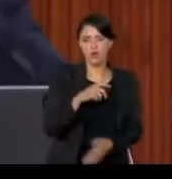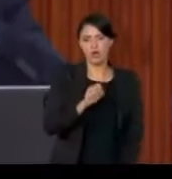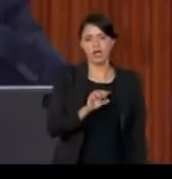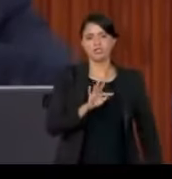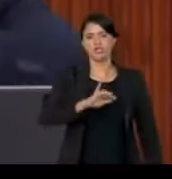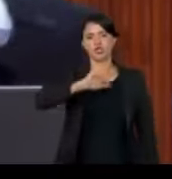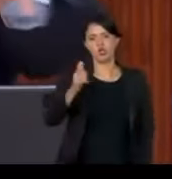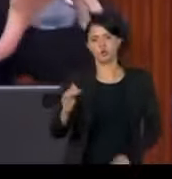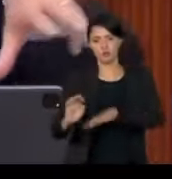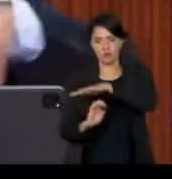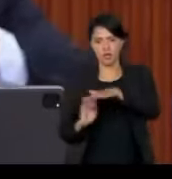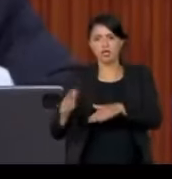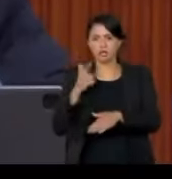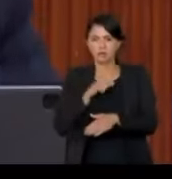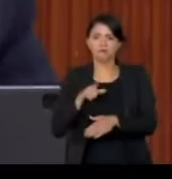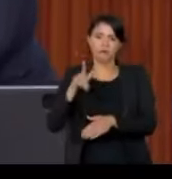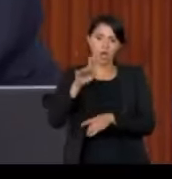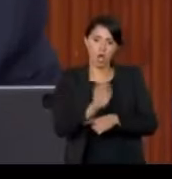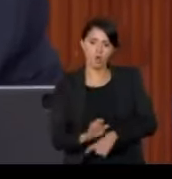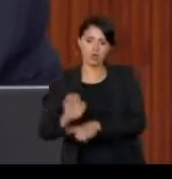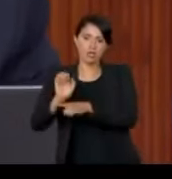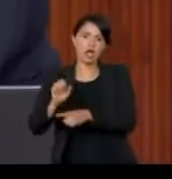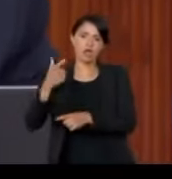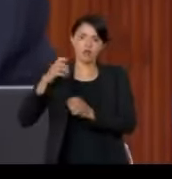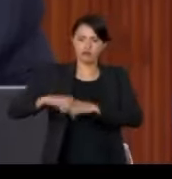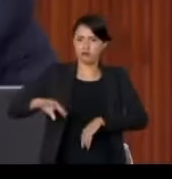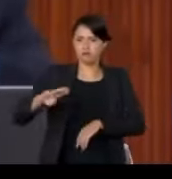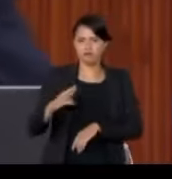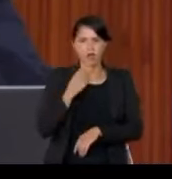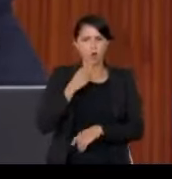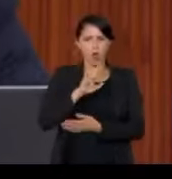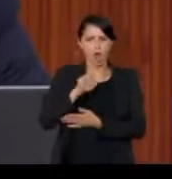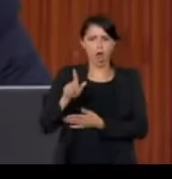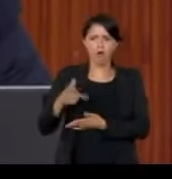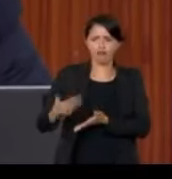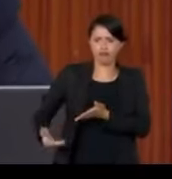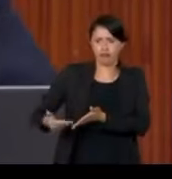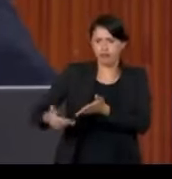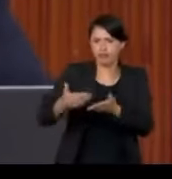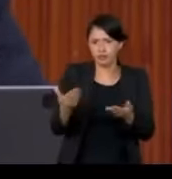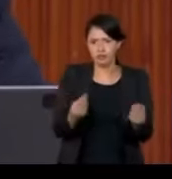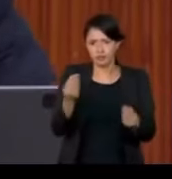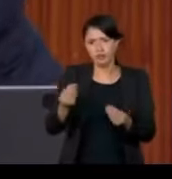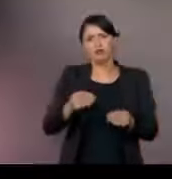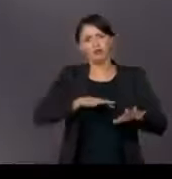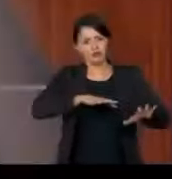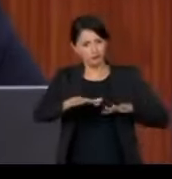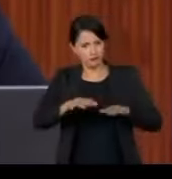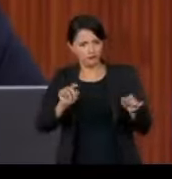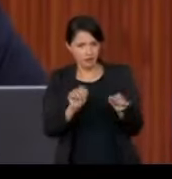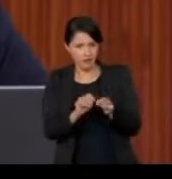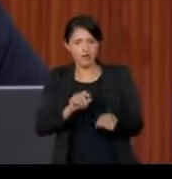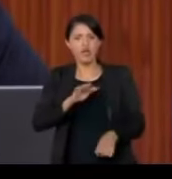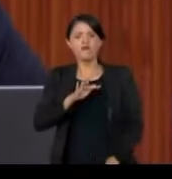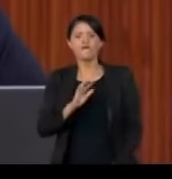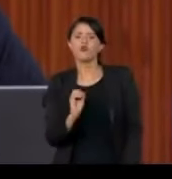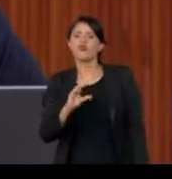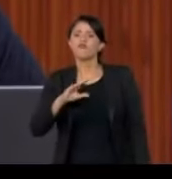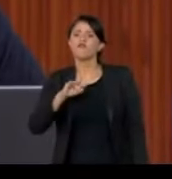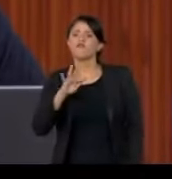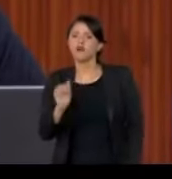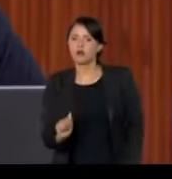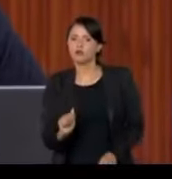lesou aí alguns estados da federação em alguns bilhões de reais. A gente faz muitos movimentos via Confaes para impedir que